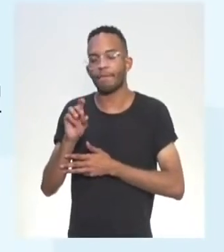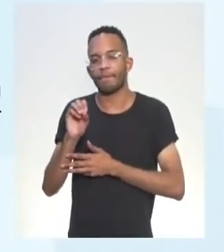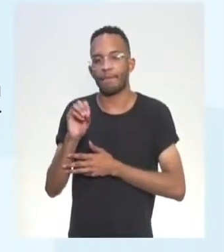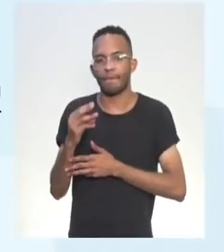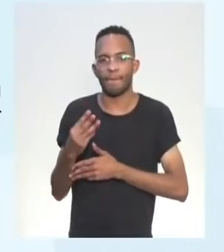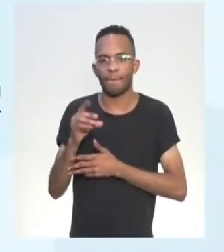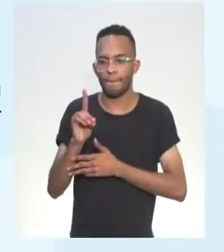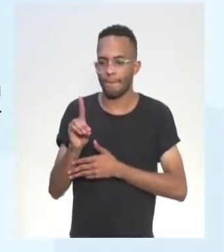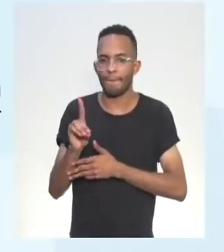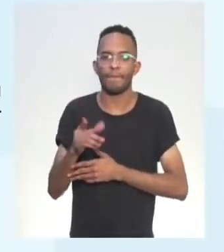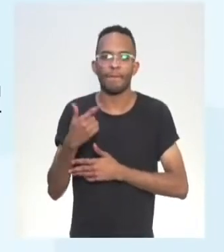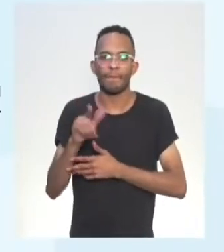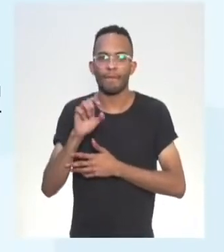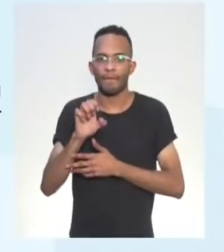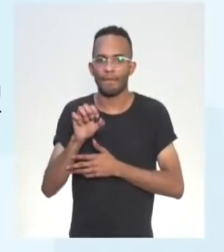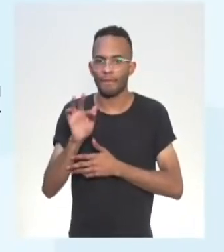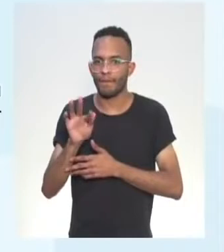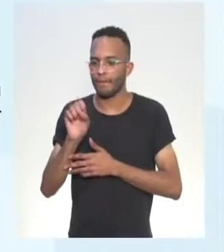EF69LP03D,